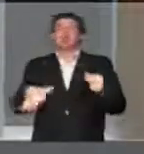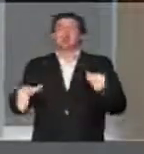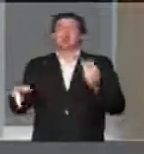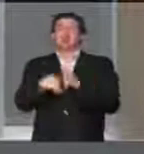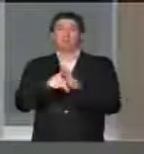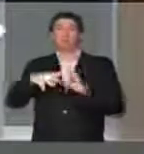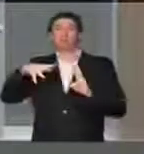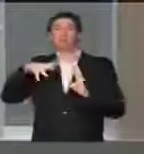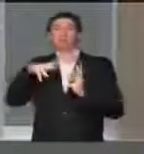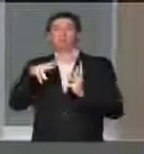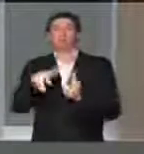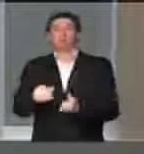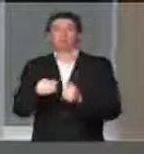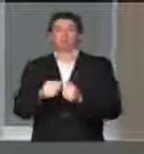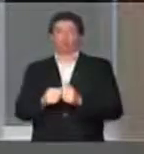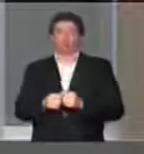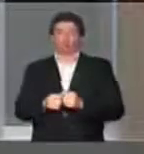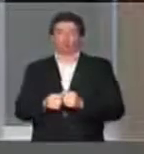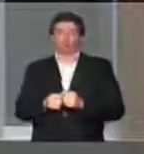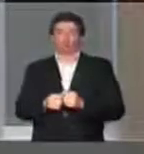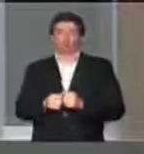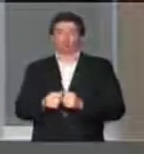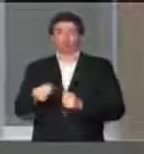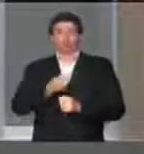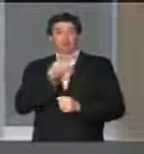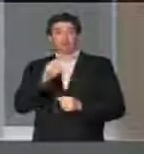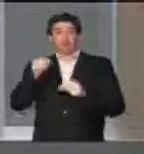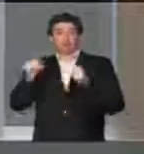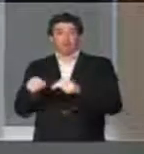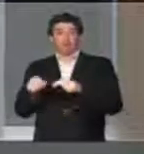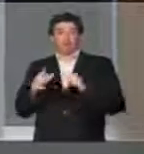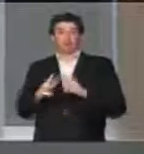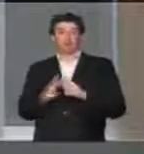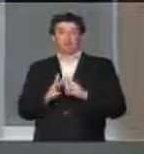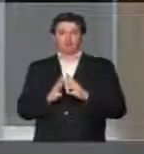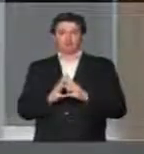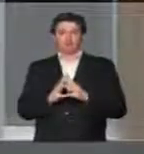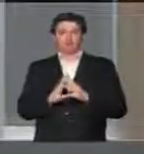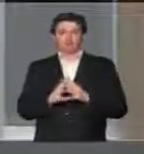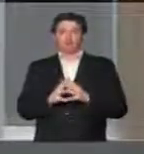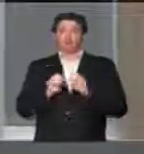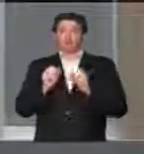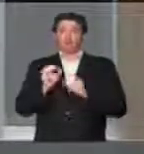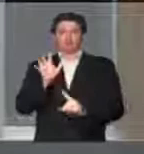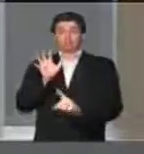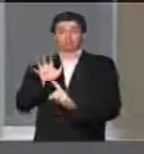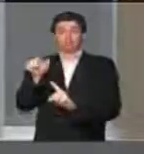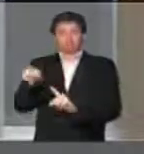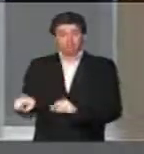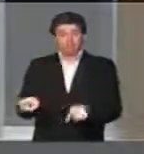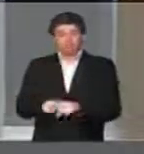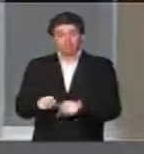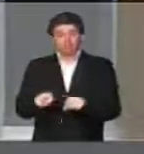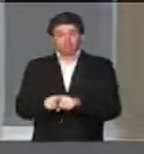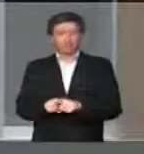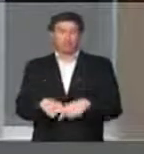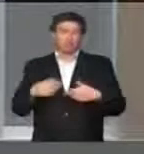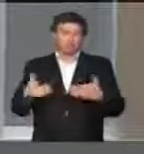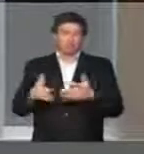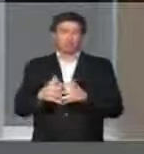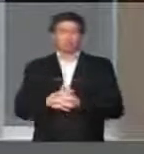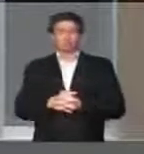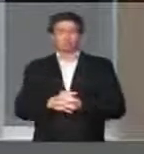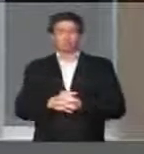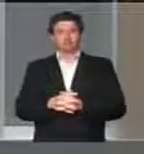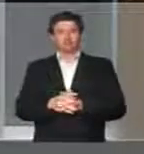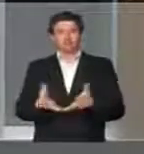do planeta, entende? De vida marinha do planeta, pode ser atingido também. Ou seja,